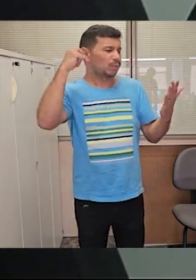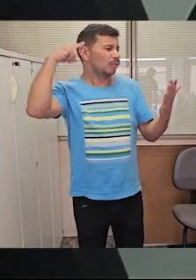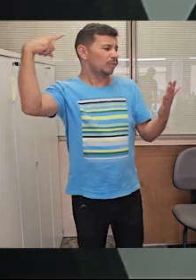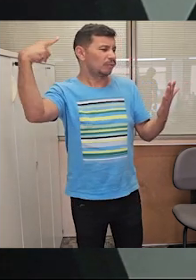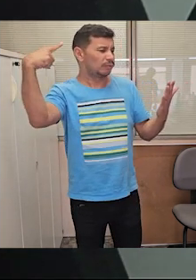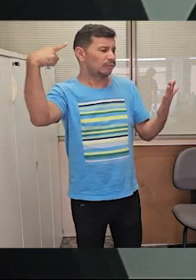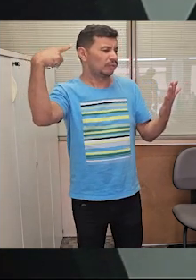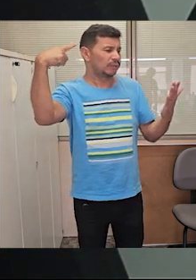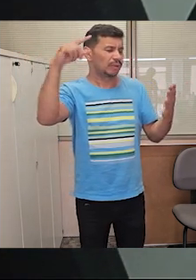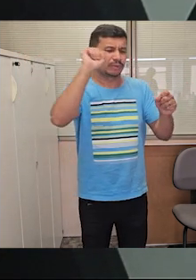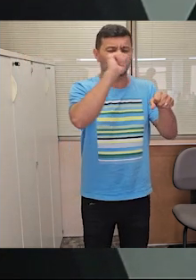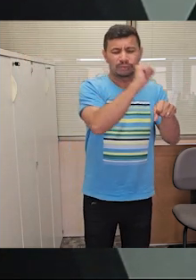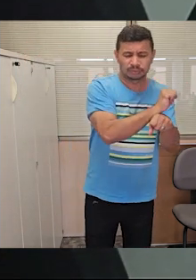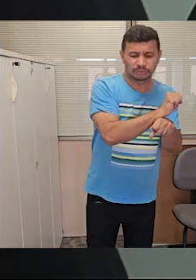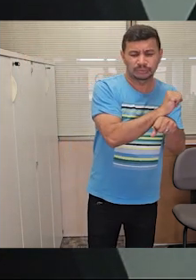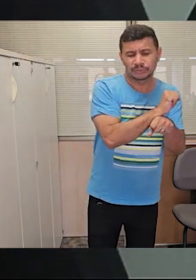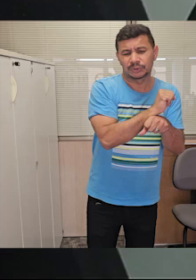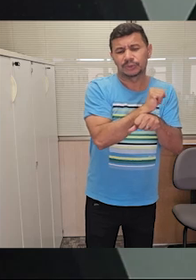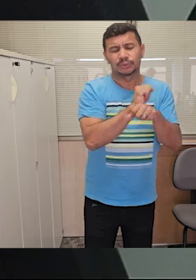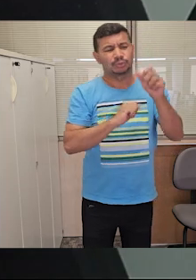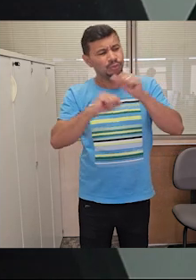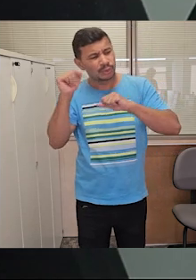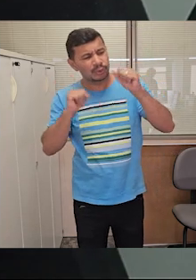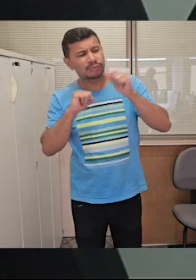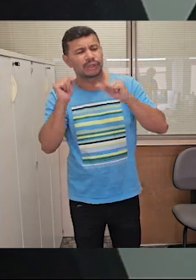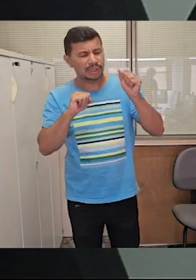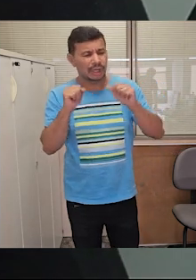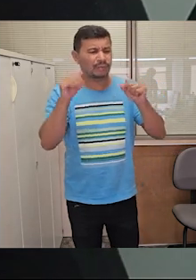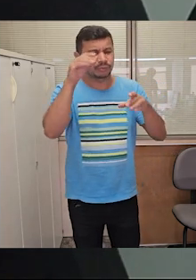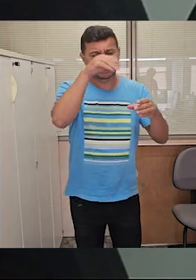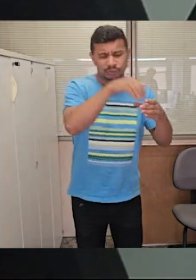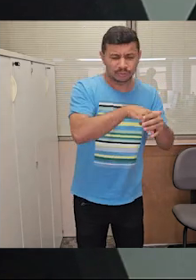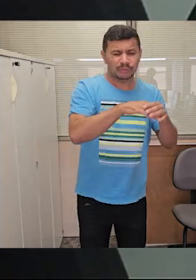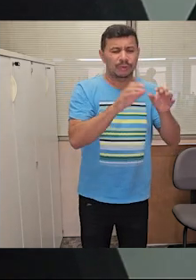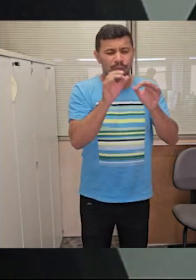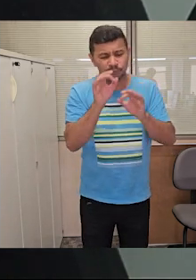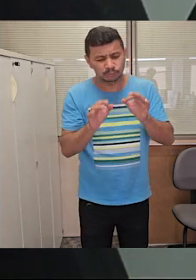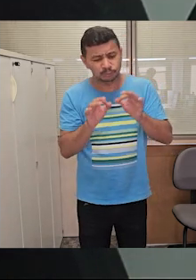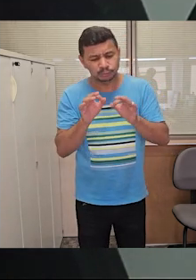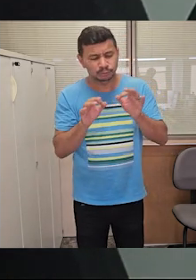manhã, parou a fábrica, que foi ocupada, assim.